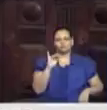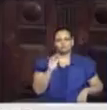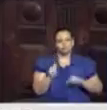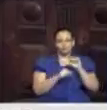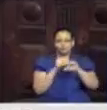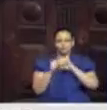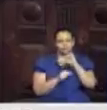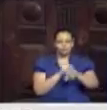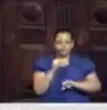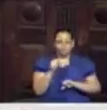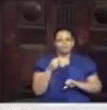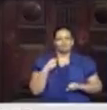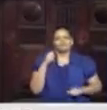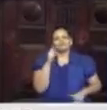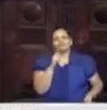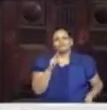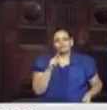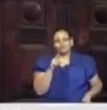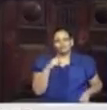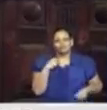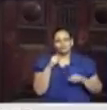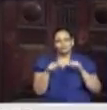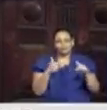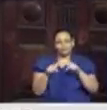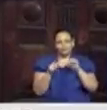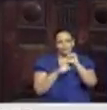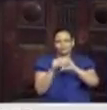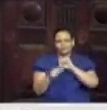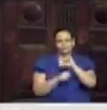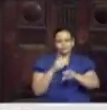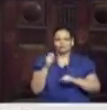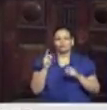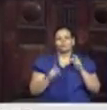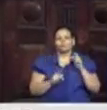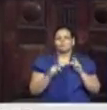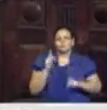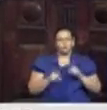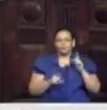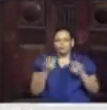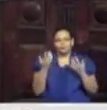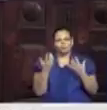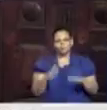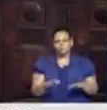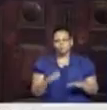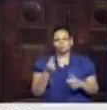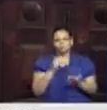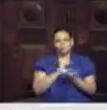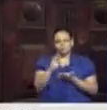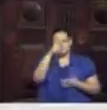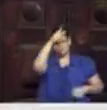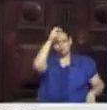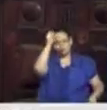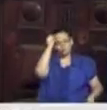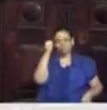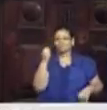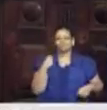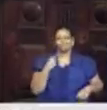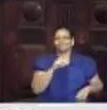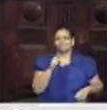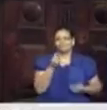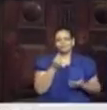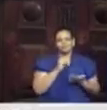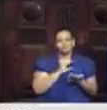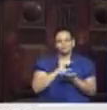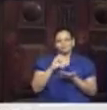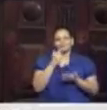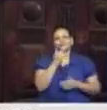reforma trabalhista, proposta pelo governo Temer, e o povo não quer nem financiamento público e nem o financiamento